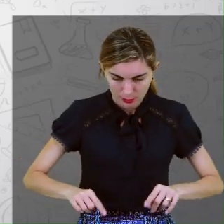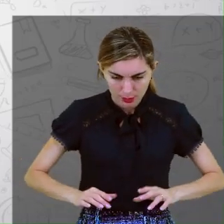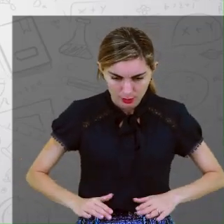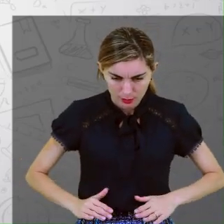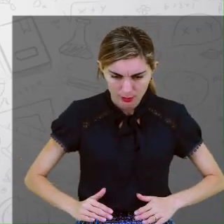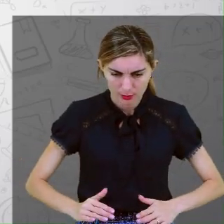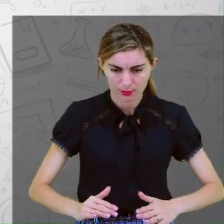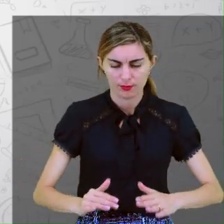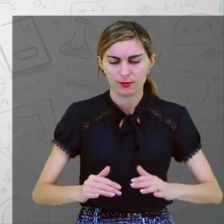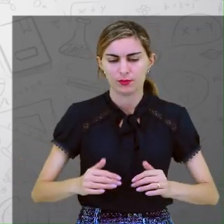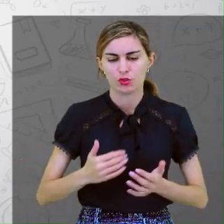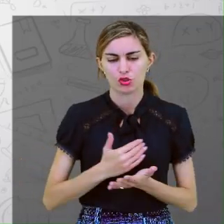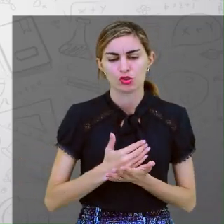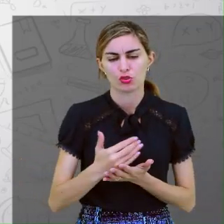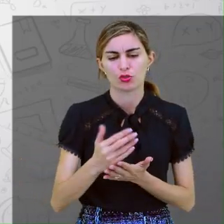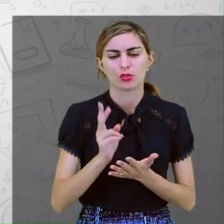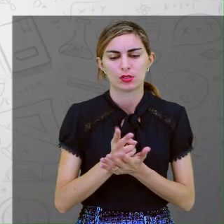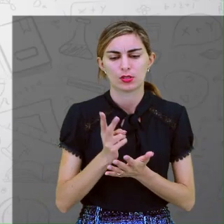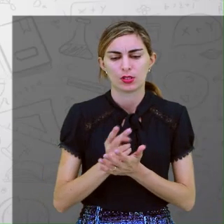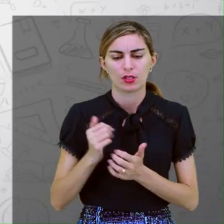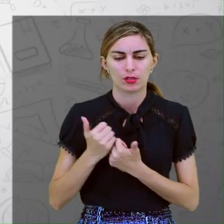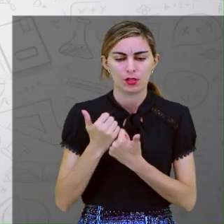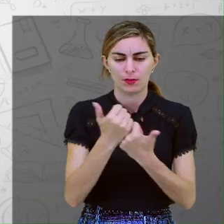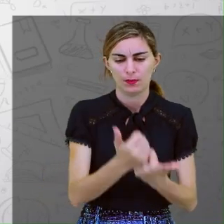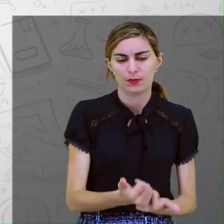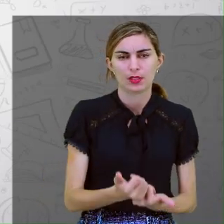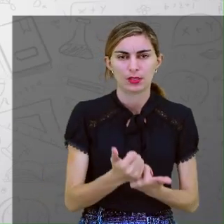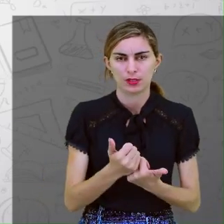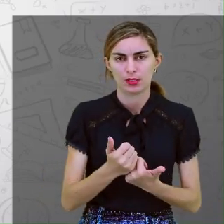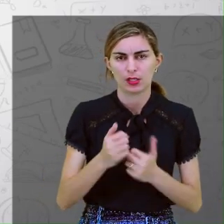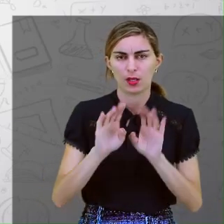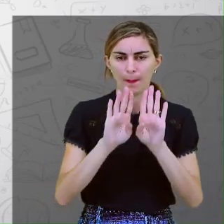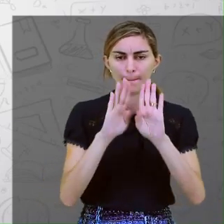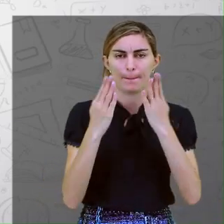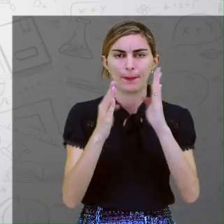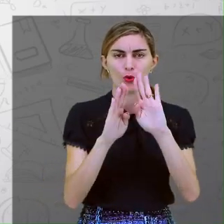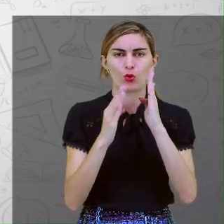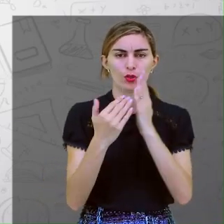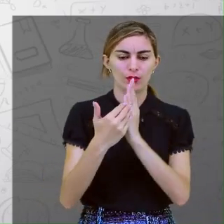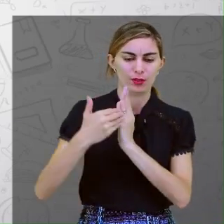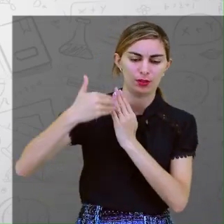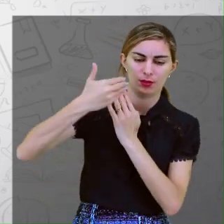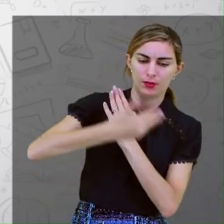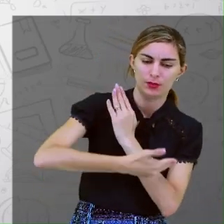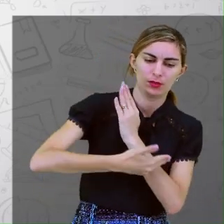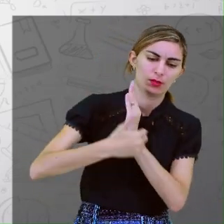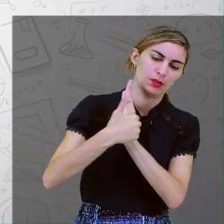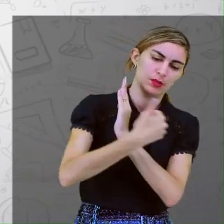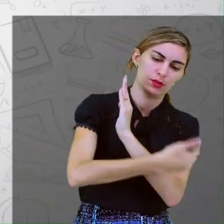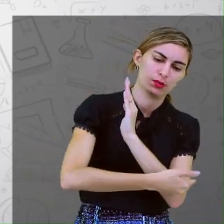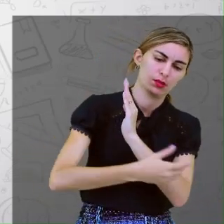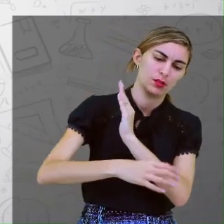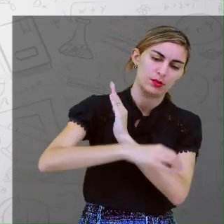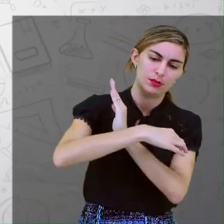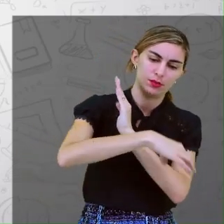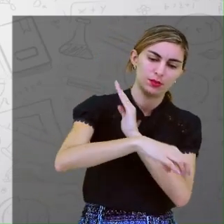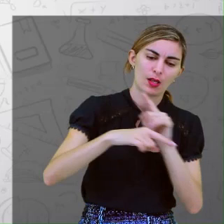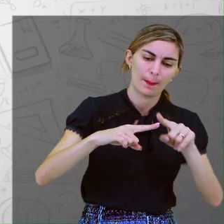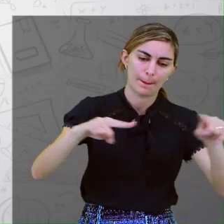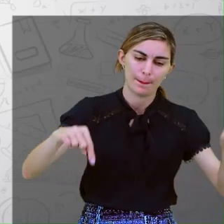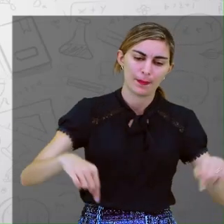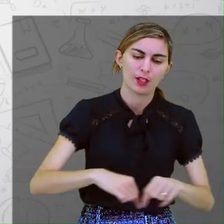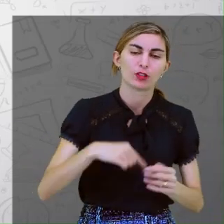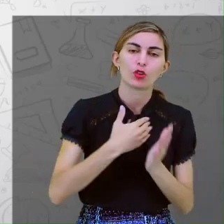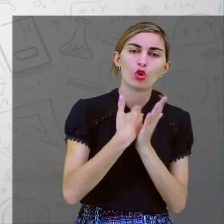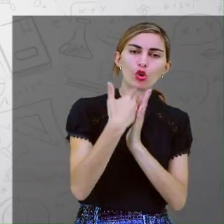deve começar aqui. Geralmente a gente representa aí atrás da porta, né? A primeira peça, que é a pedra mestra, deve